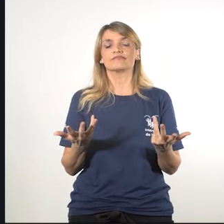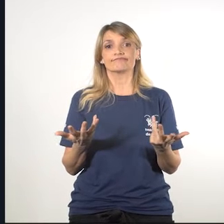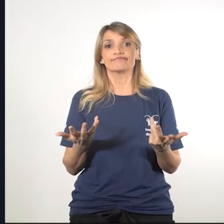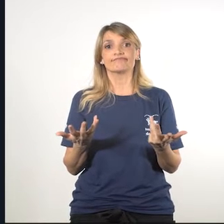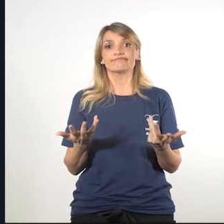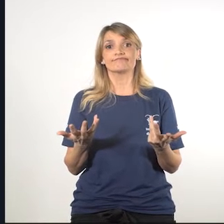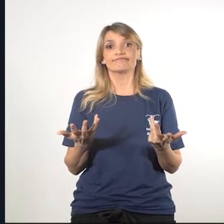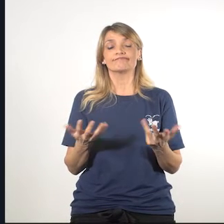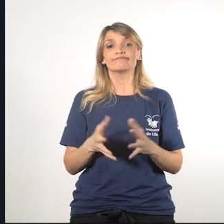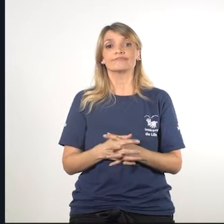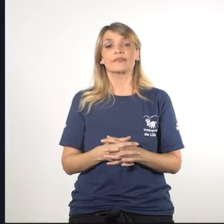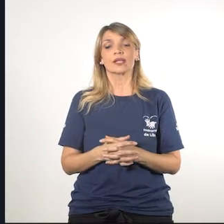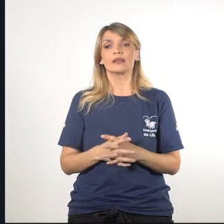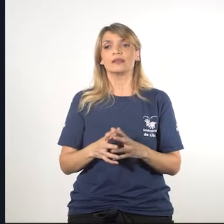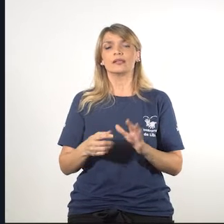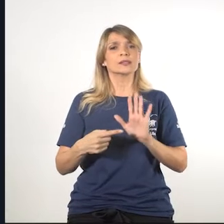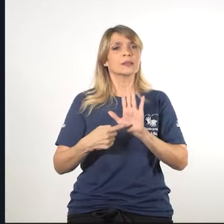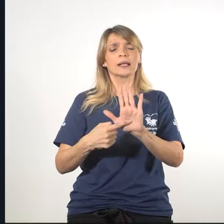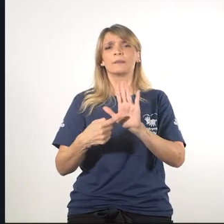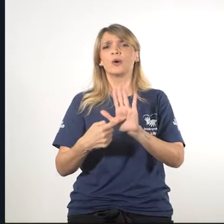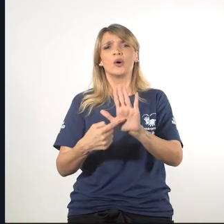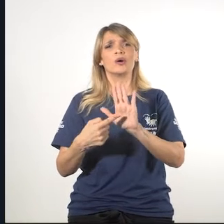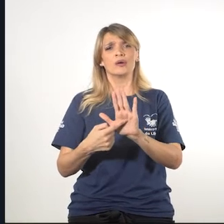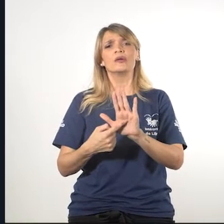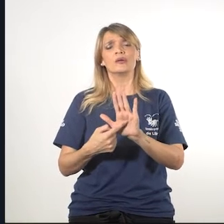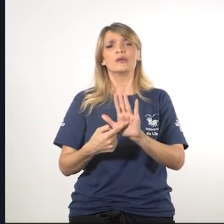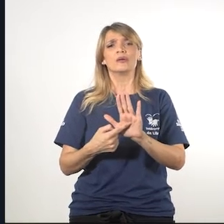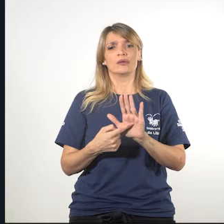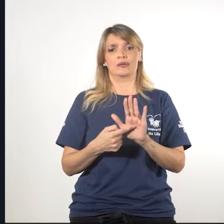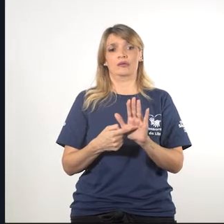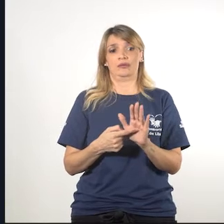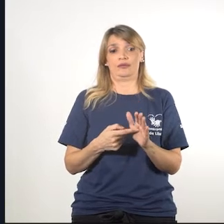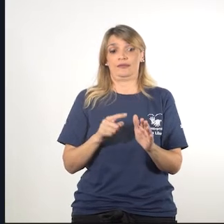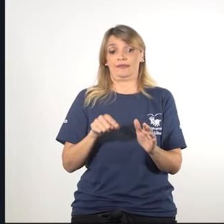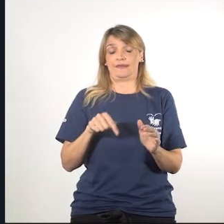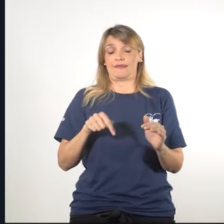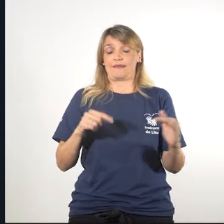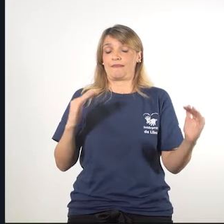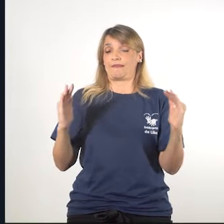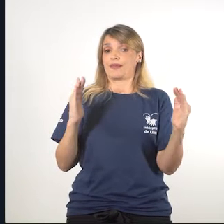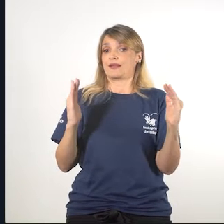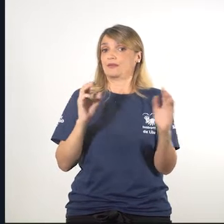na composição dos cenários da questão da pandemia.